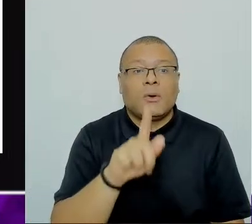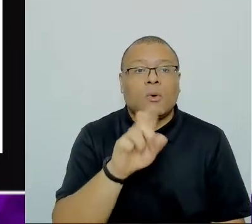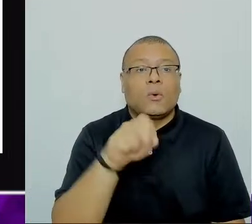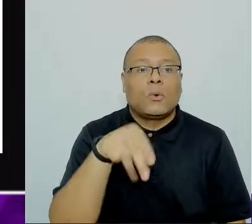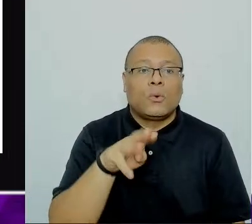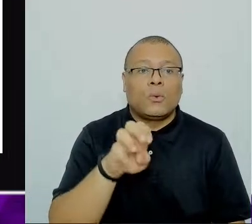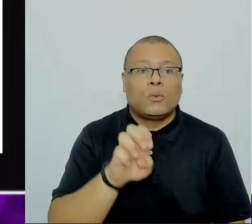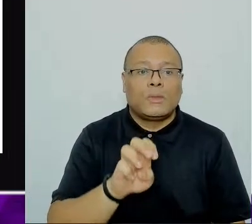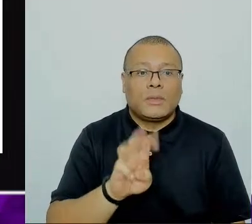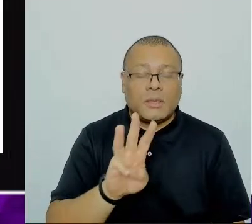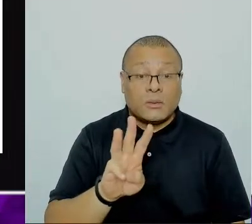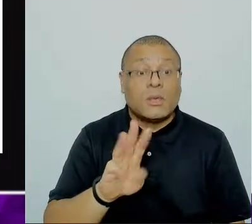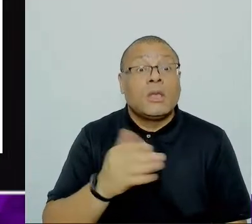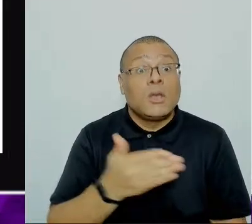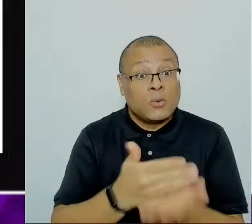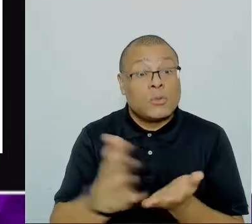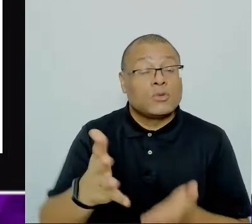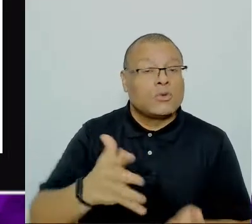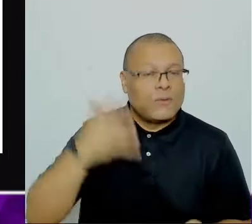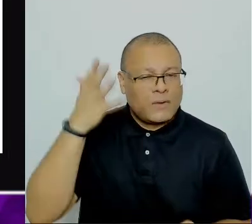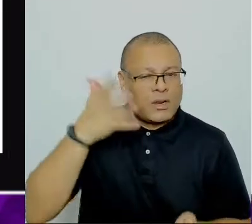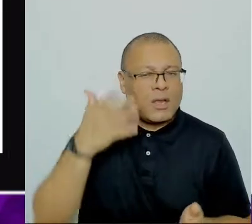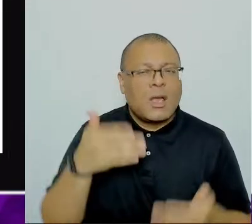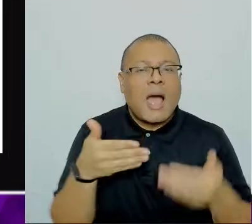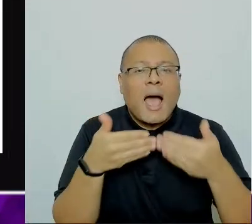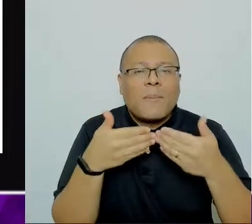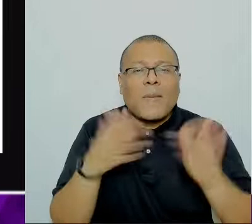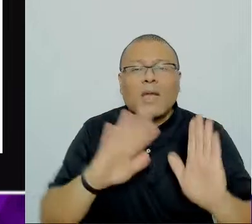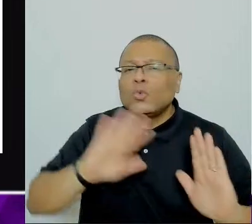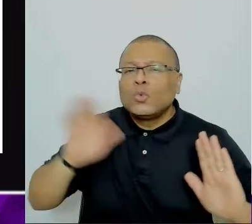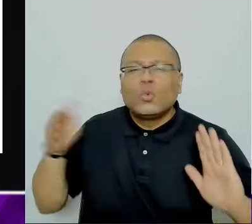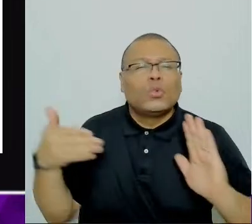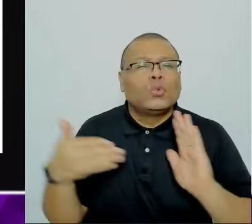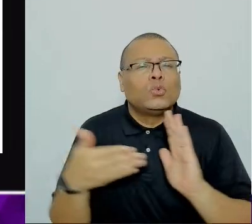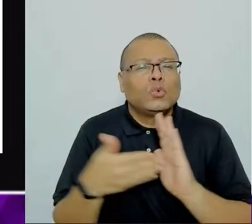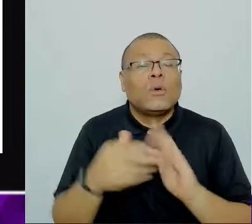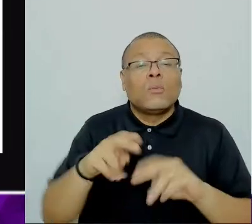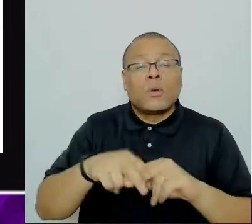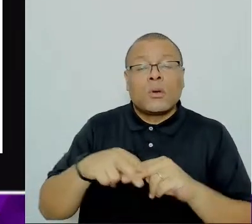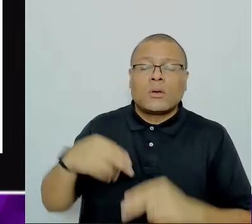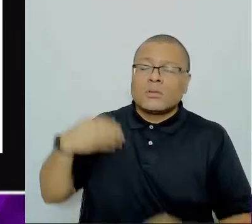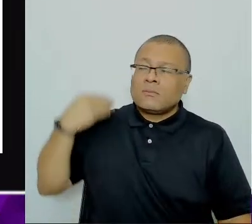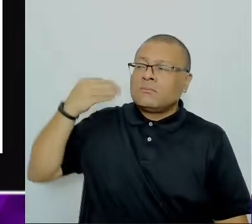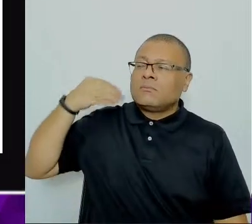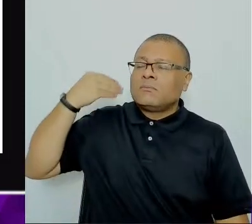surgiu a palestra do Open Everything. Então foi a partir do histórico que eu tive, do conhecimento lá